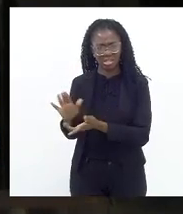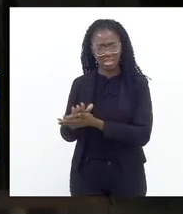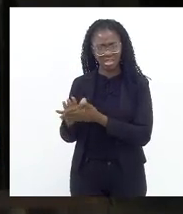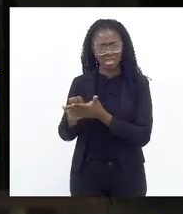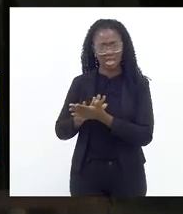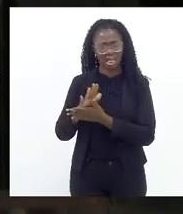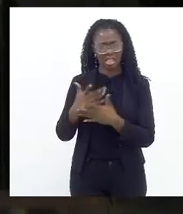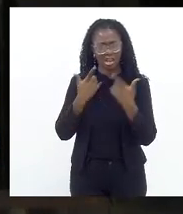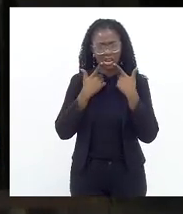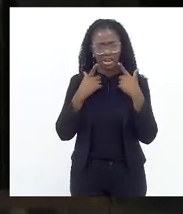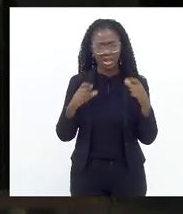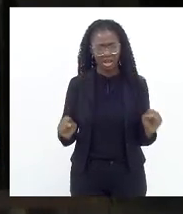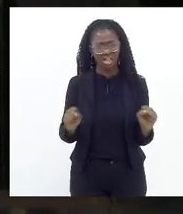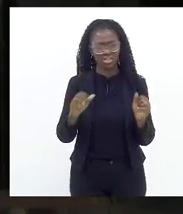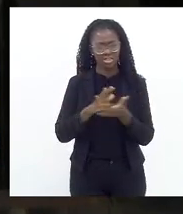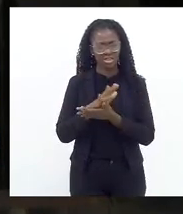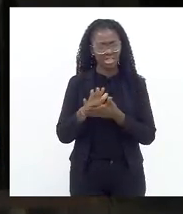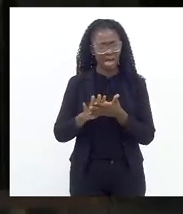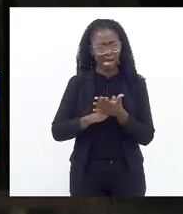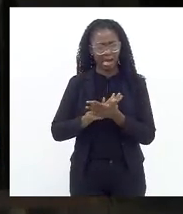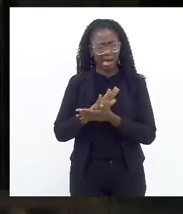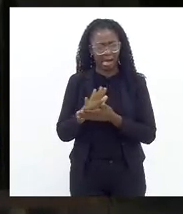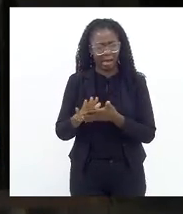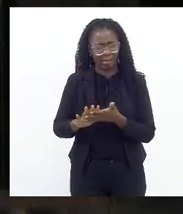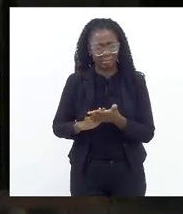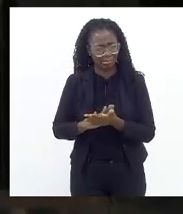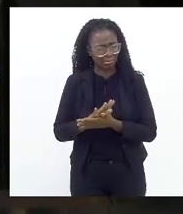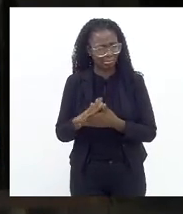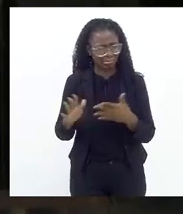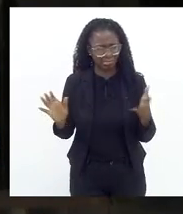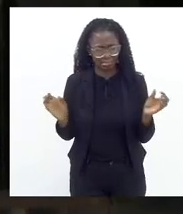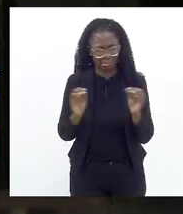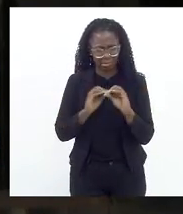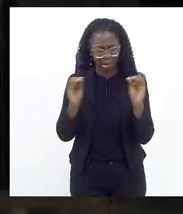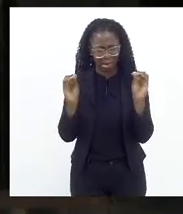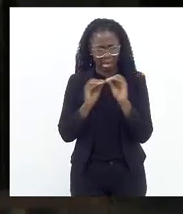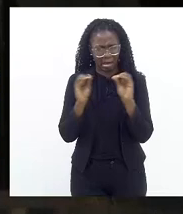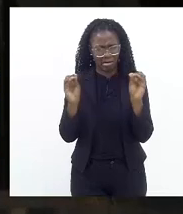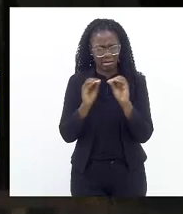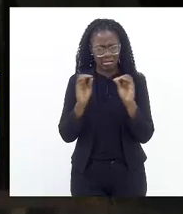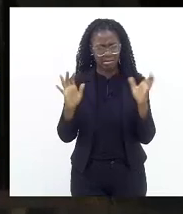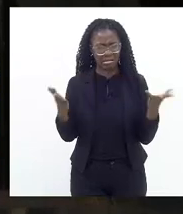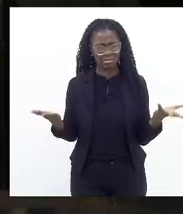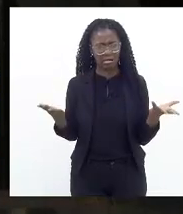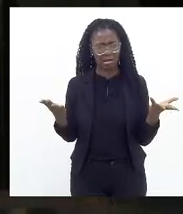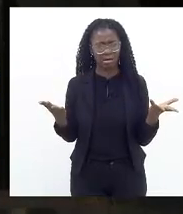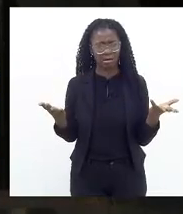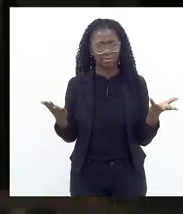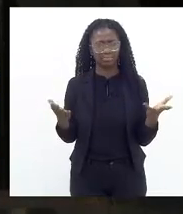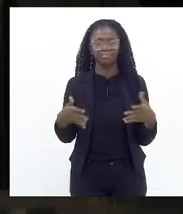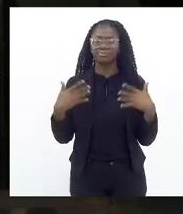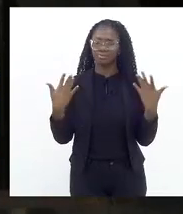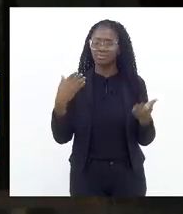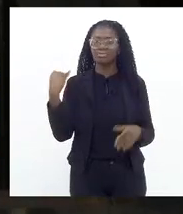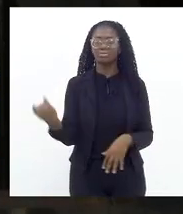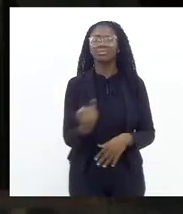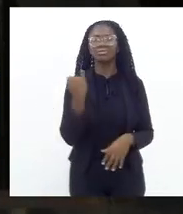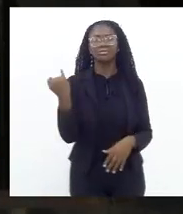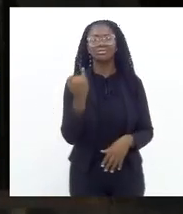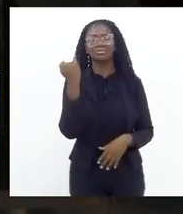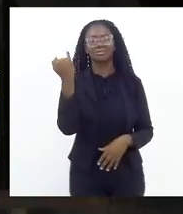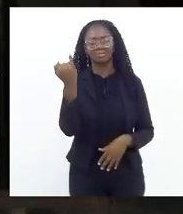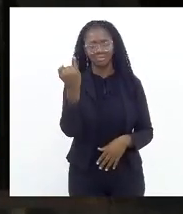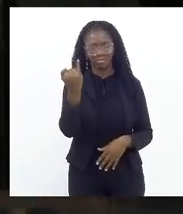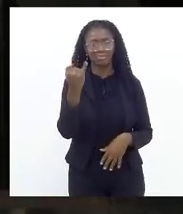de linguística, nem de estilística, né? Um desastre completo. Por isso, é importante